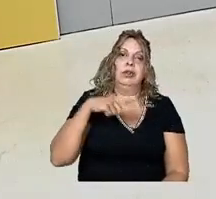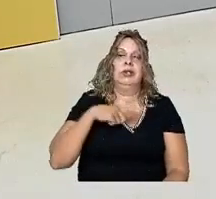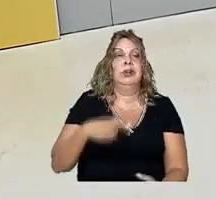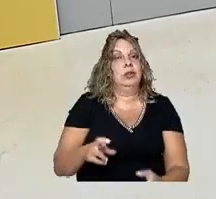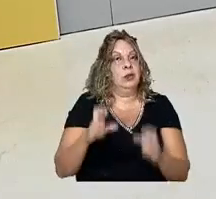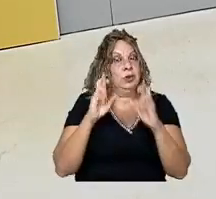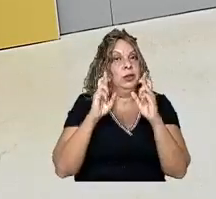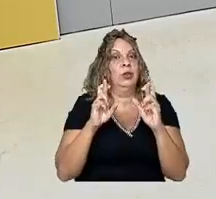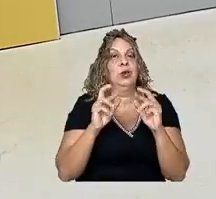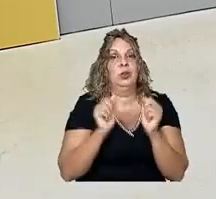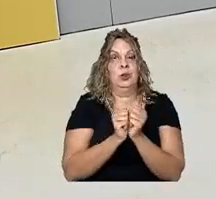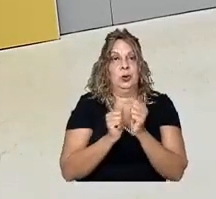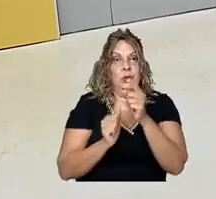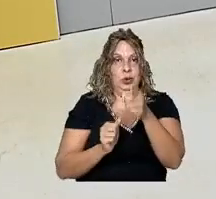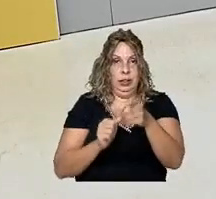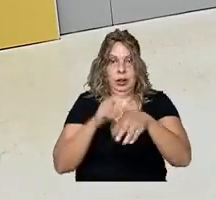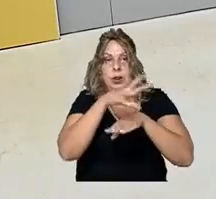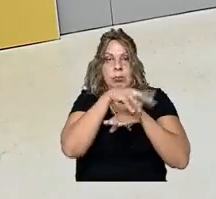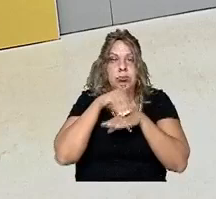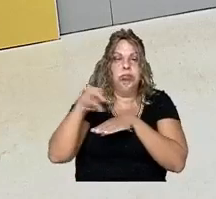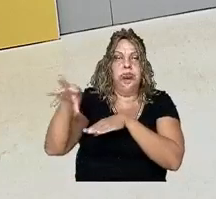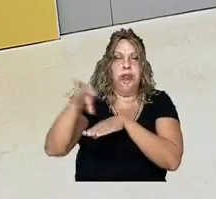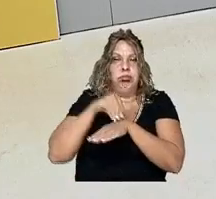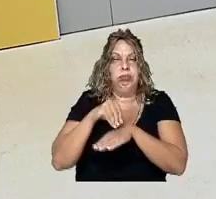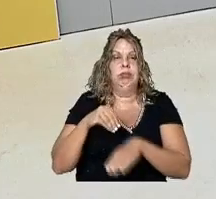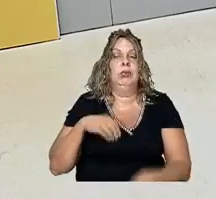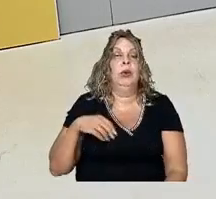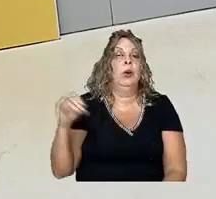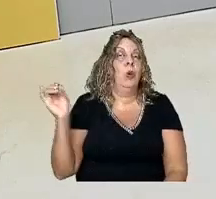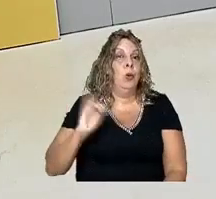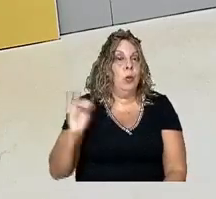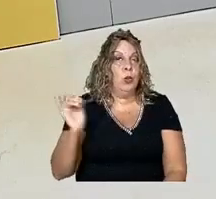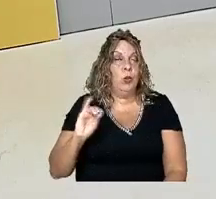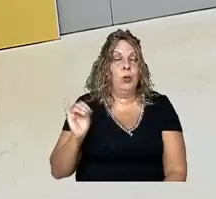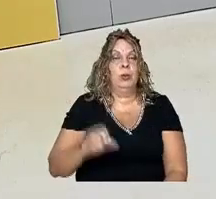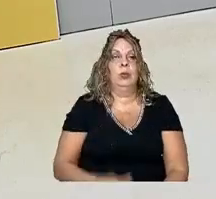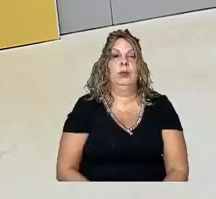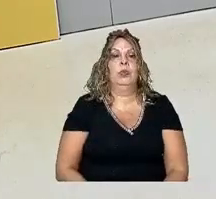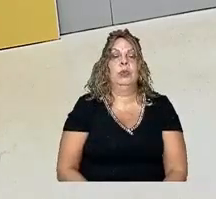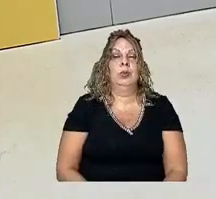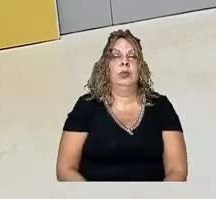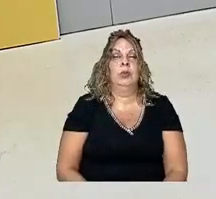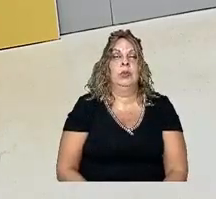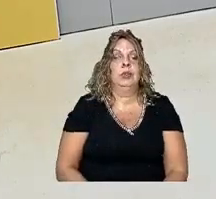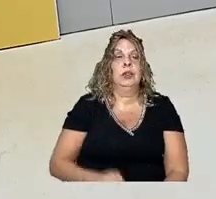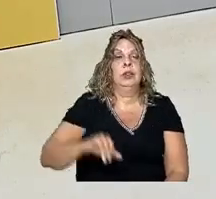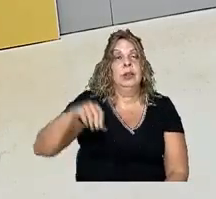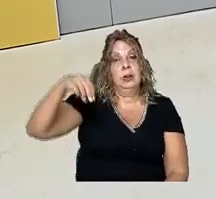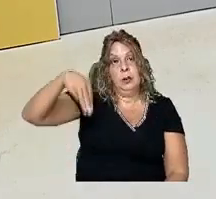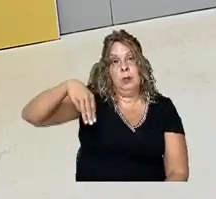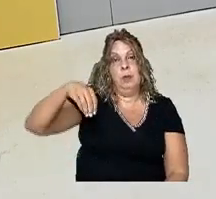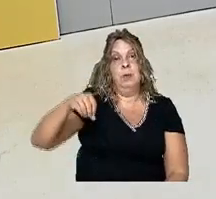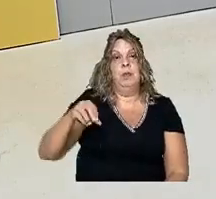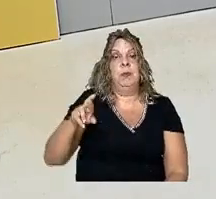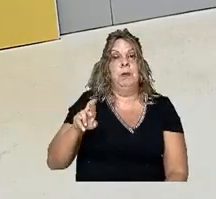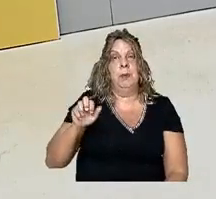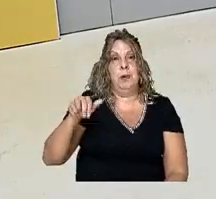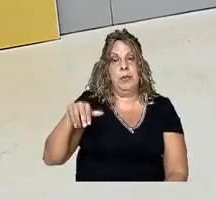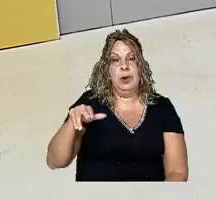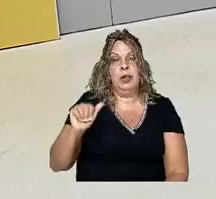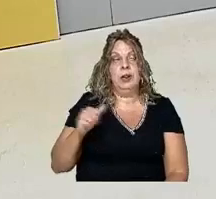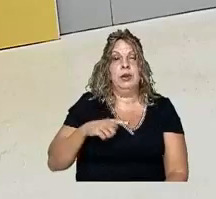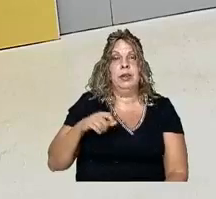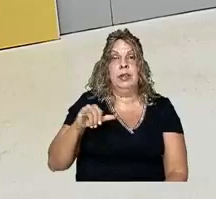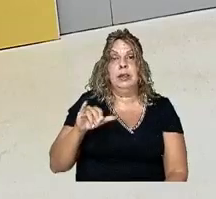você, tá bom? Manda o seu recado, manda o seu alô, quem me mandou aqui, ó, a Jéssica Matos, Genolice Pontes, Morena, a